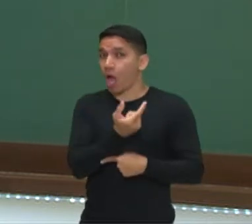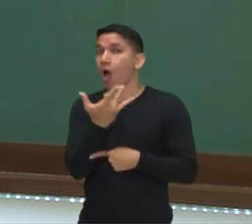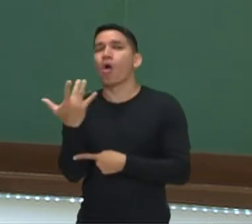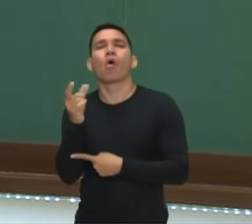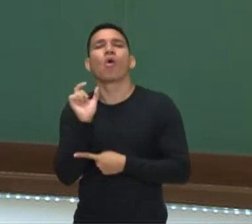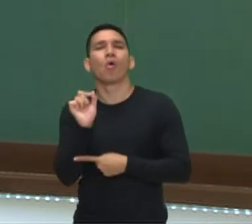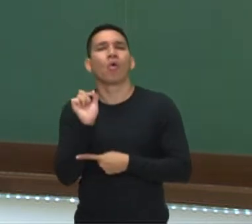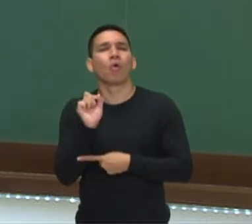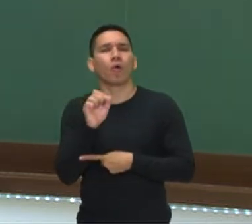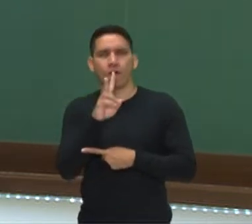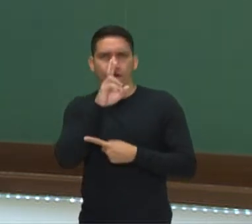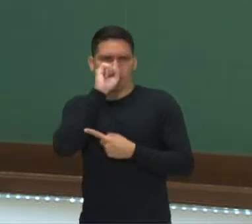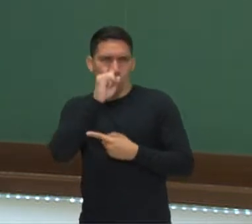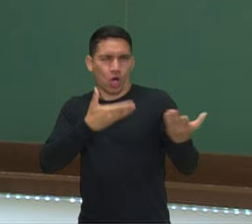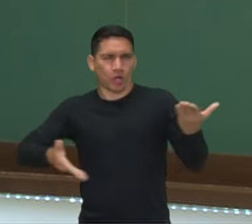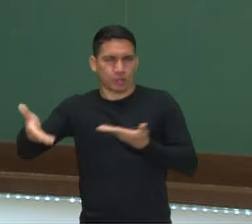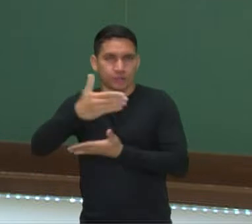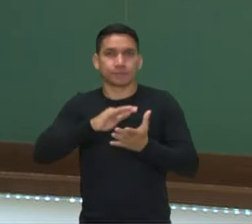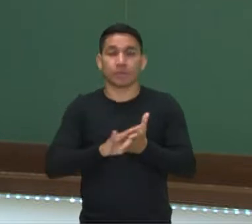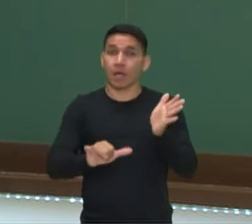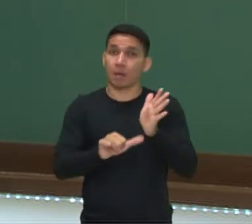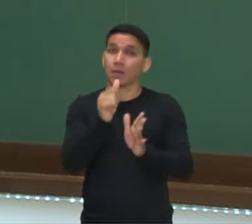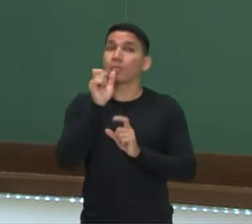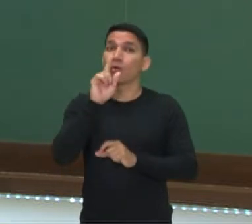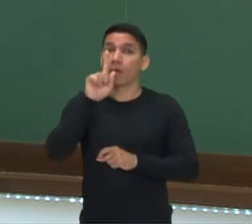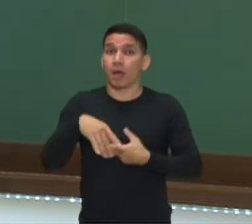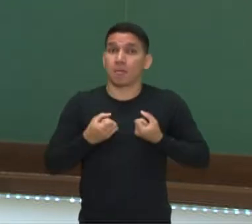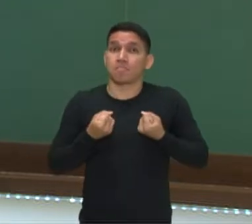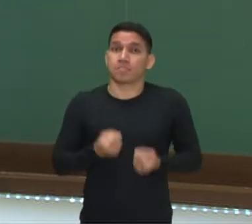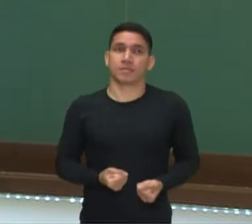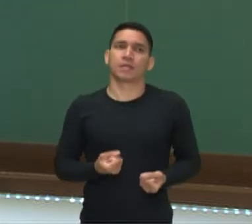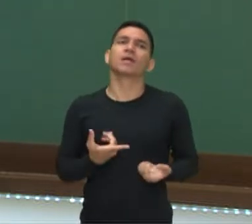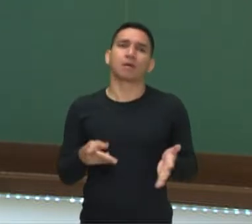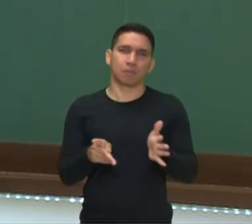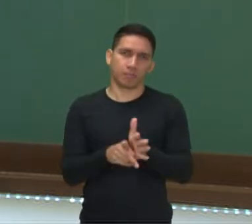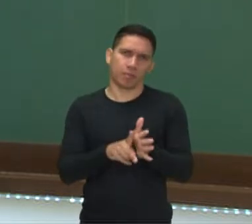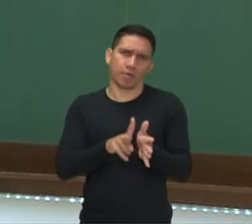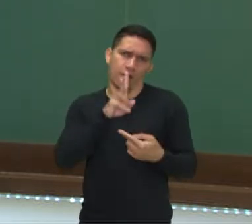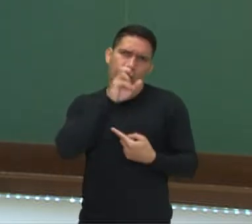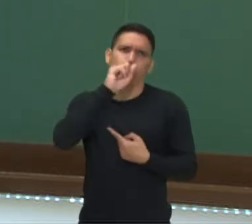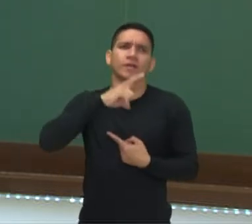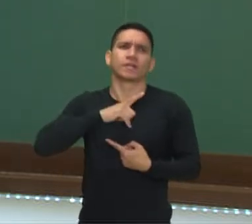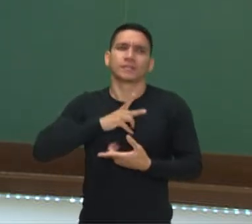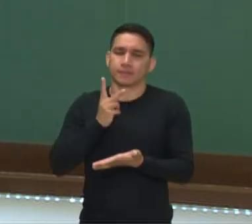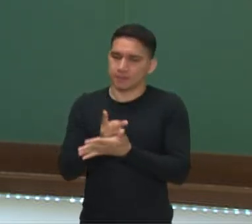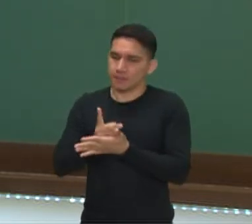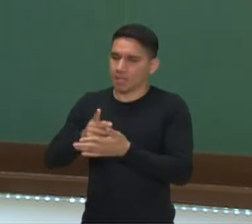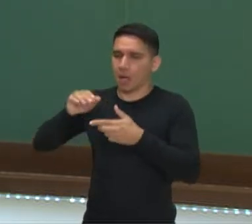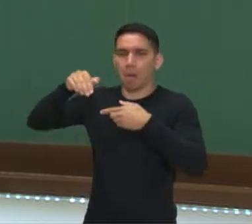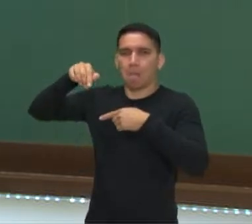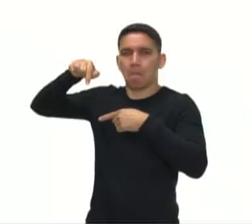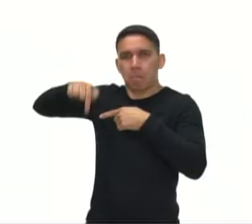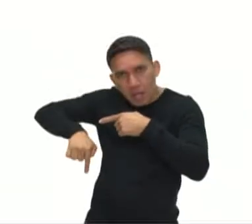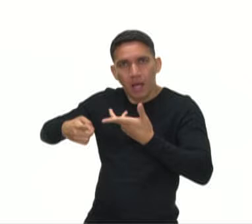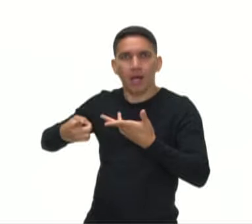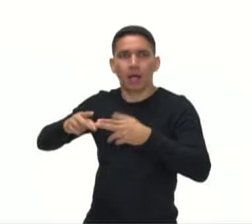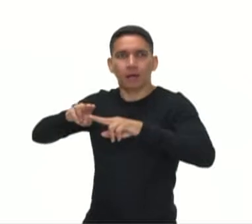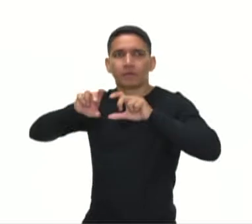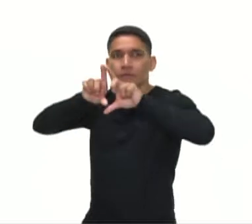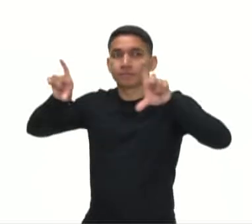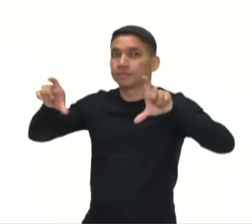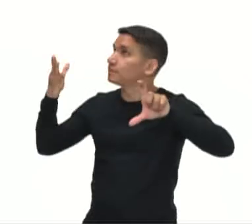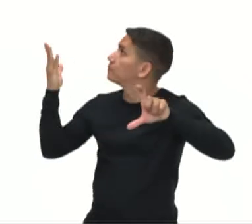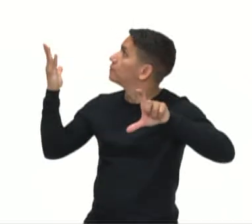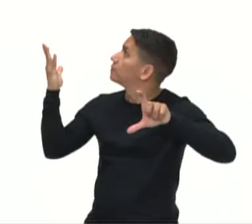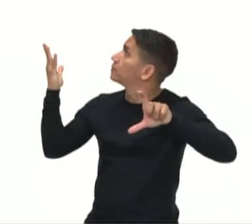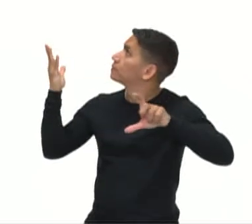de força envolvidos. A primeira delas a gente sabe que é o peso. O peso é uma força que atua sempre para baixo e ela tem uma formulazinha que é P